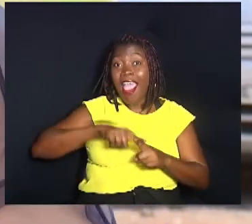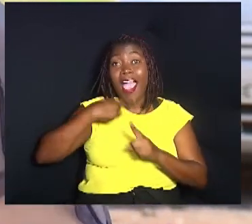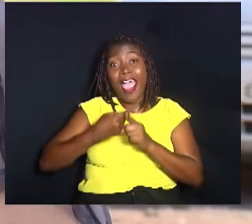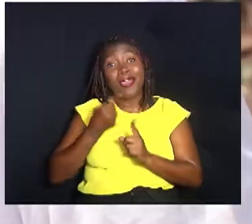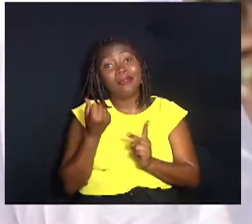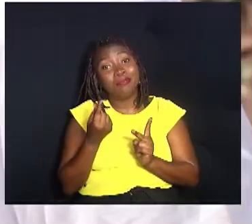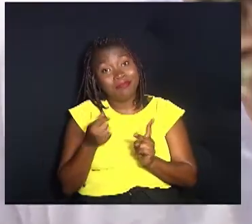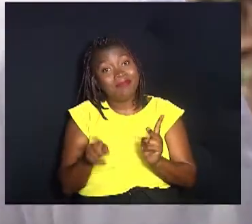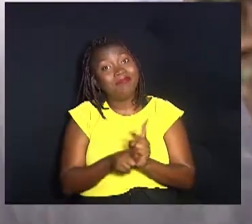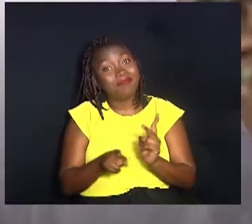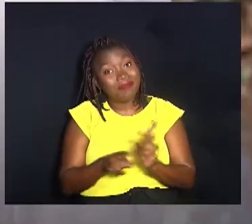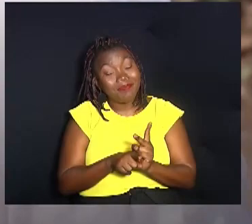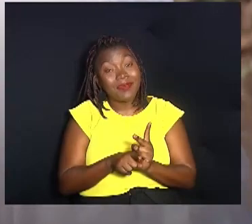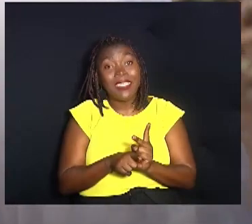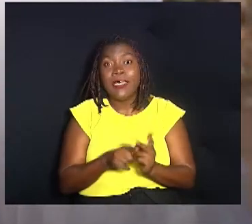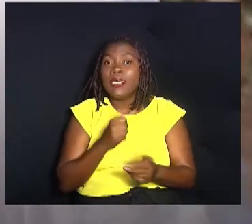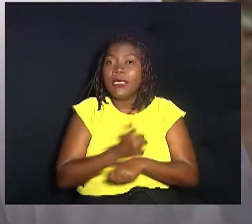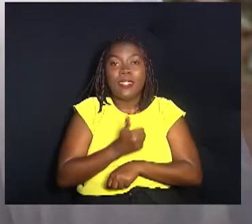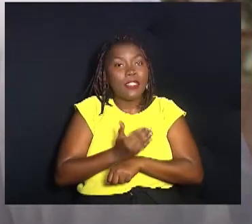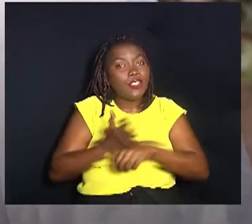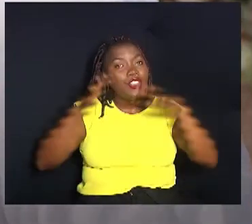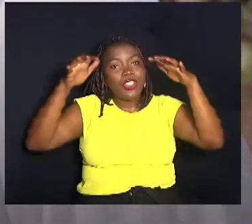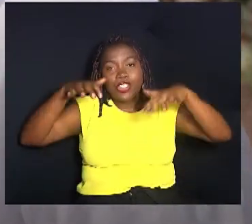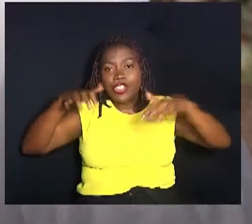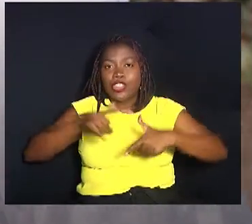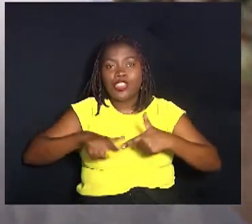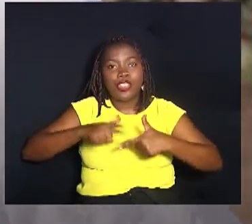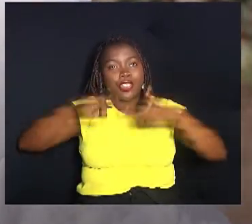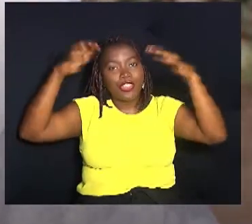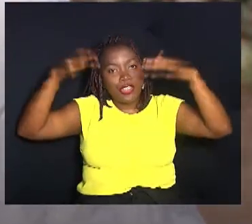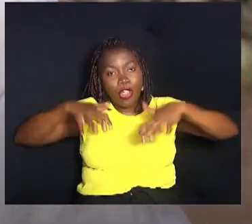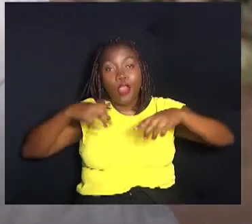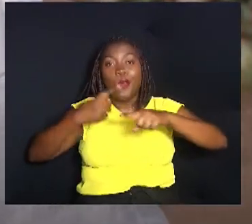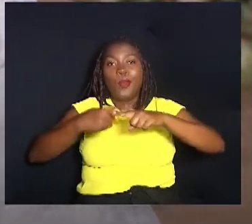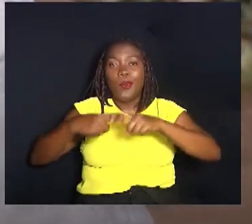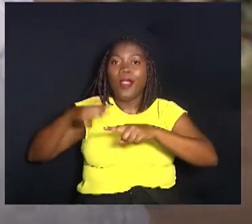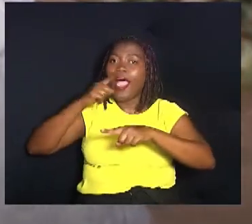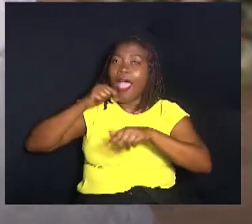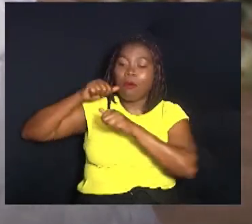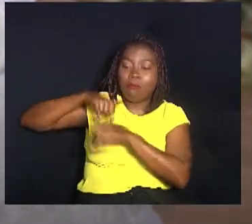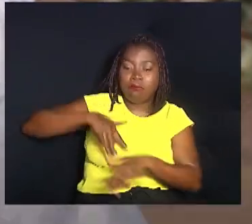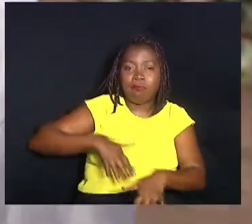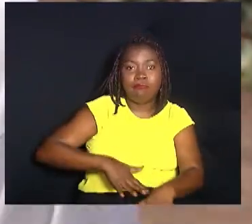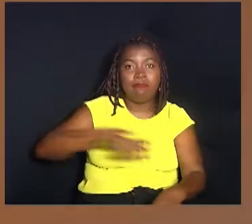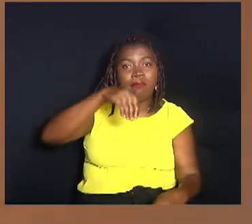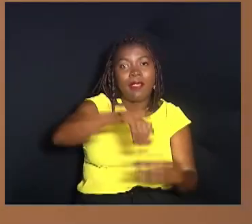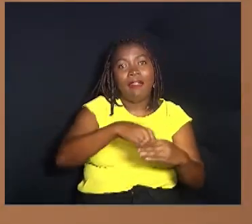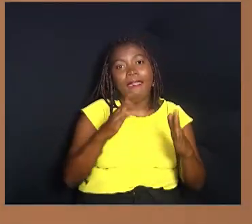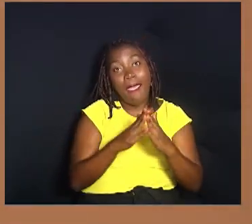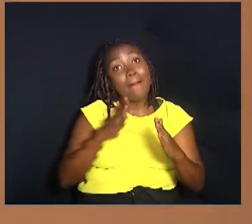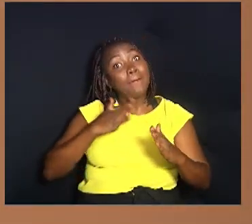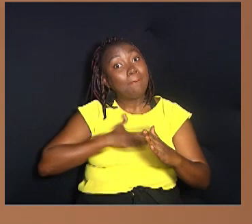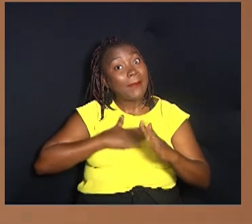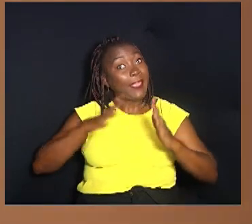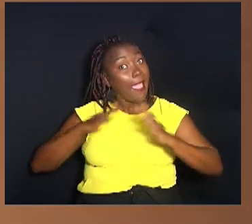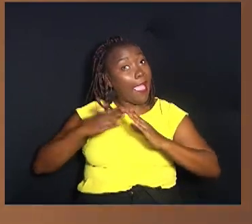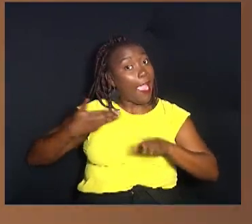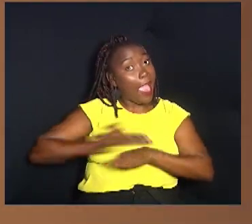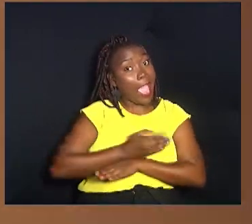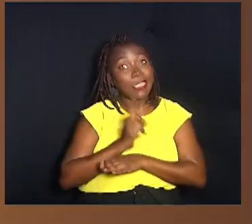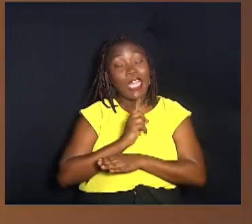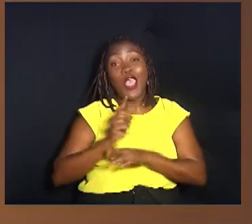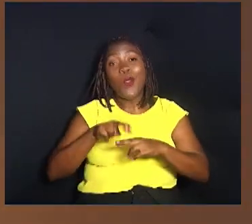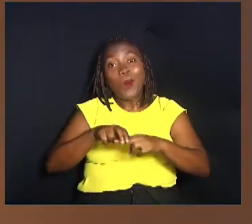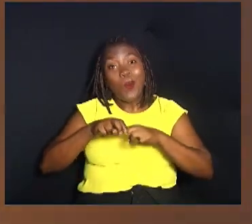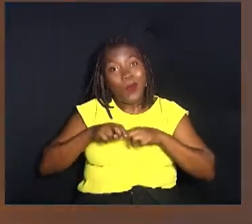financeiro também, né? Toda vez que chove aqui é problema da chuva, que a água desce tudo aqui em casa, né? Só que na minha casa não entra, porque a minha